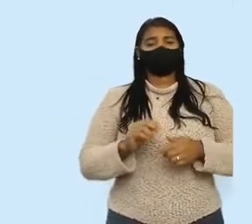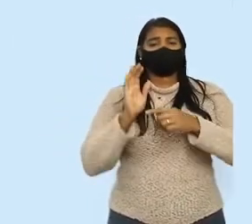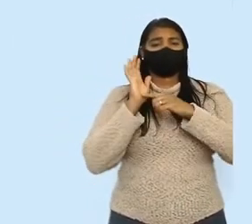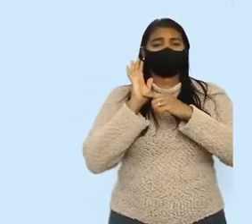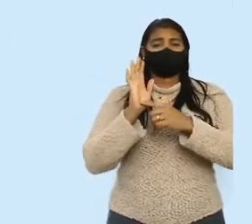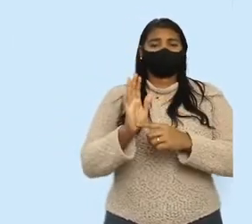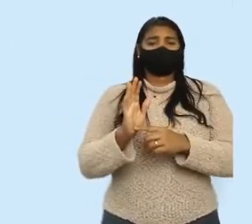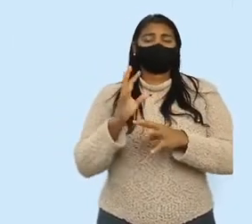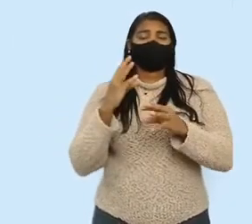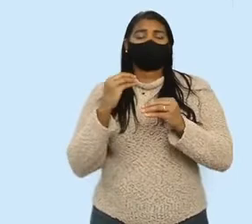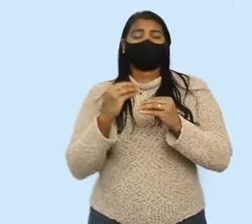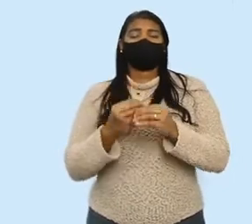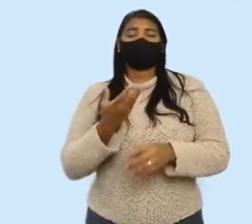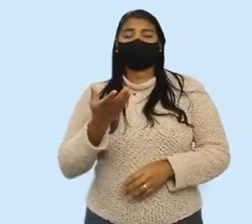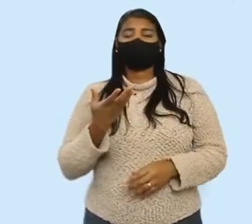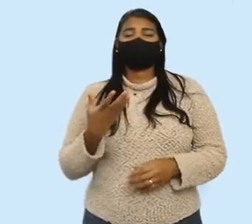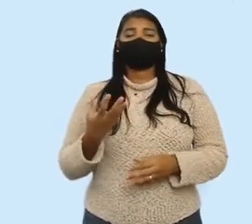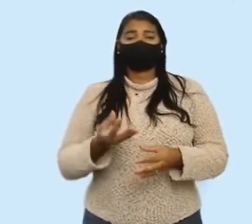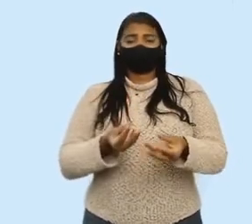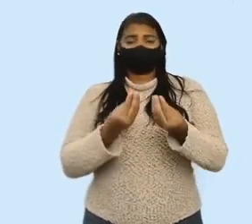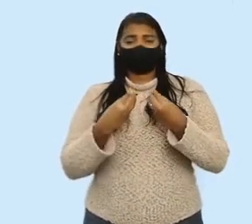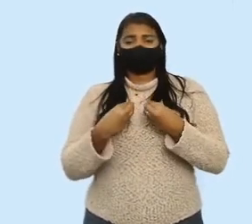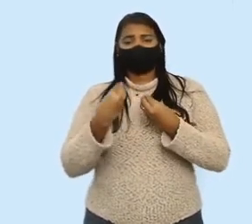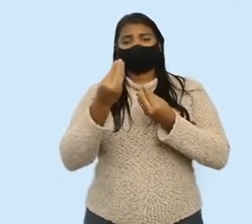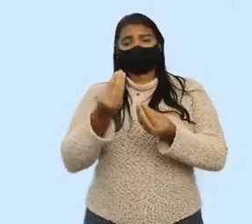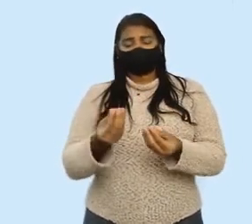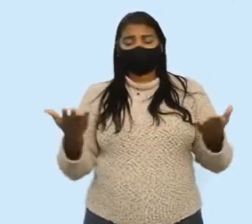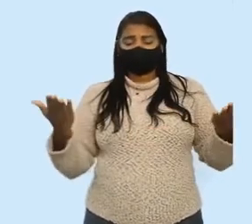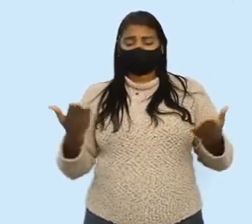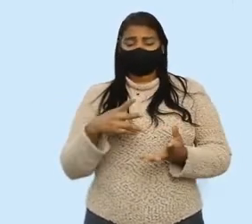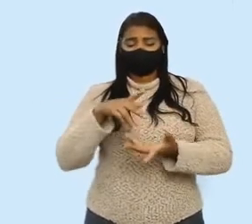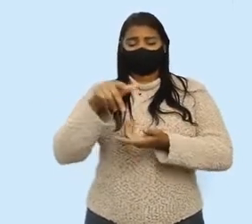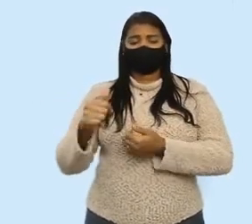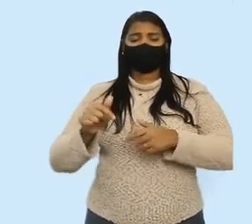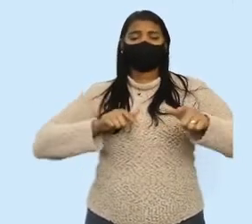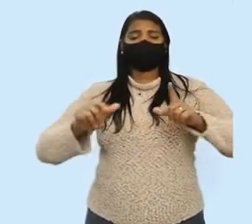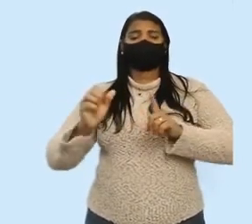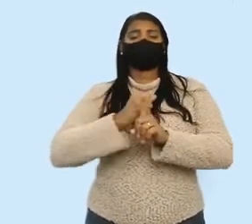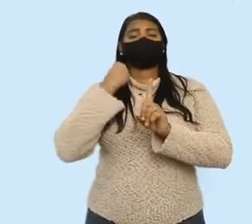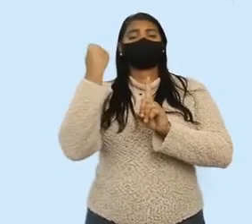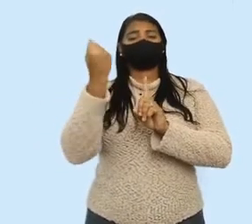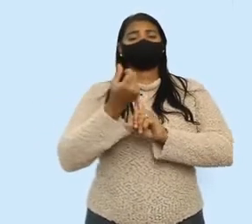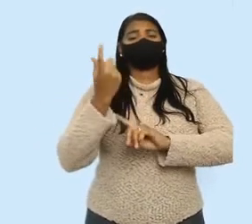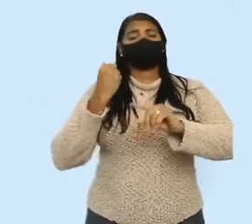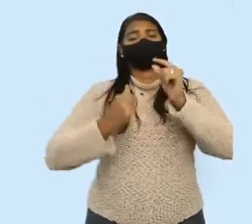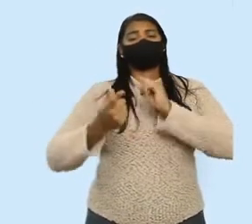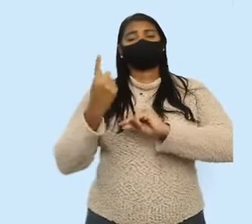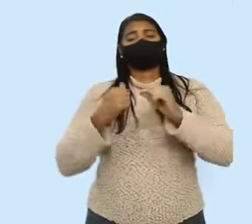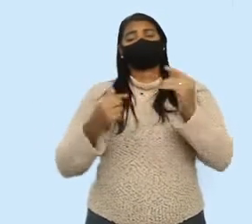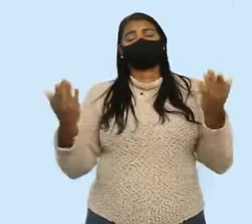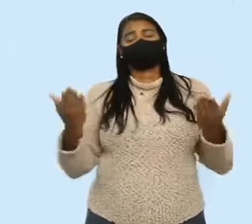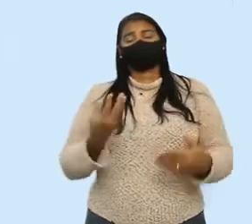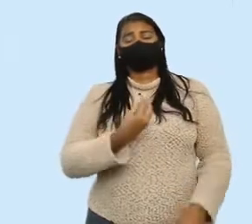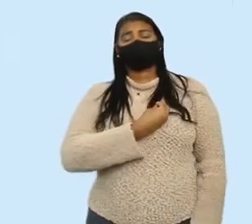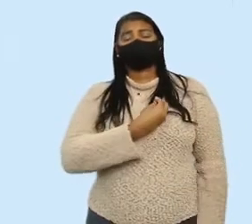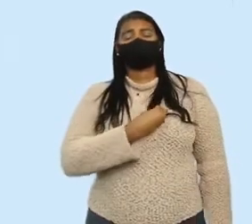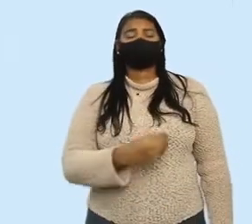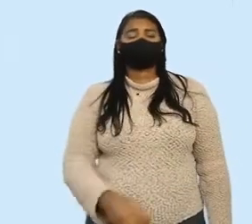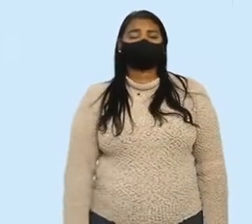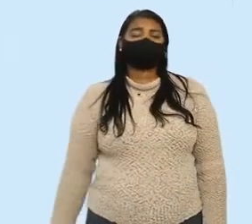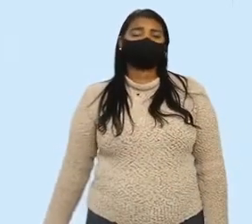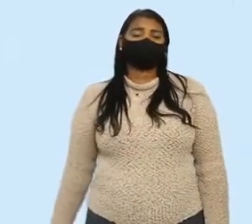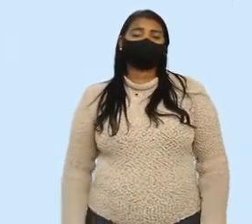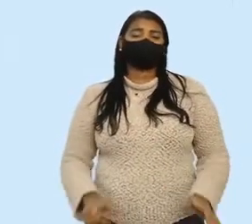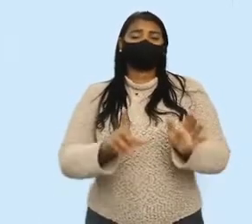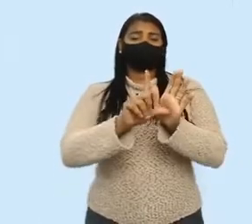protagonista, mas o papel que querem nos dar hoje no mundo do trabalho e na sociedade capitalista atual. Só